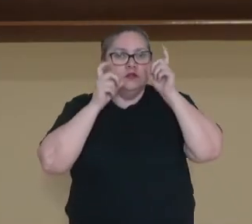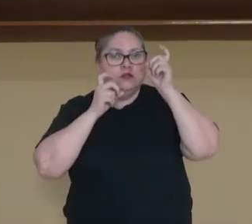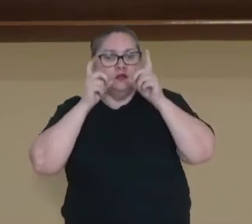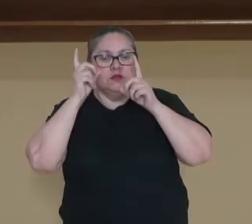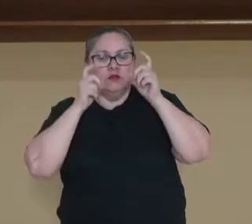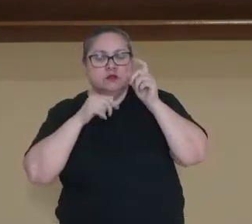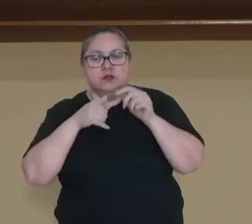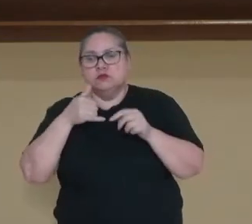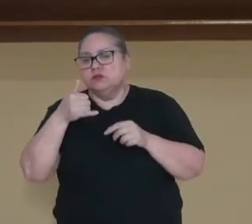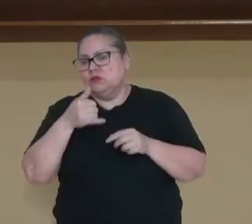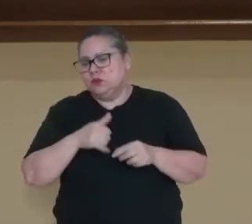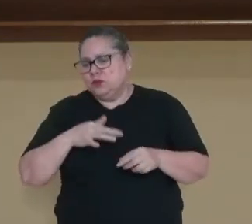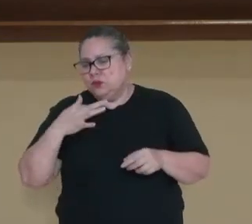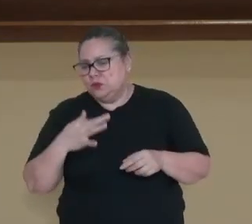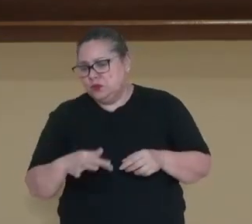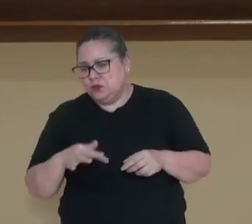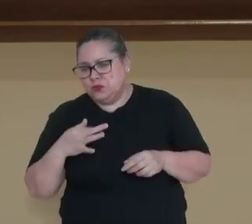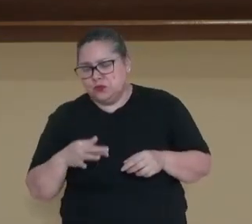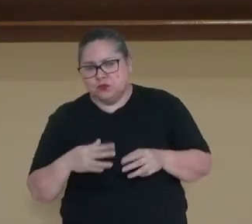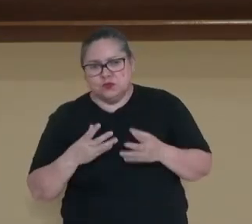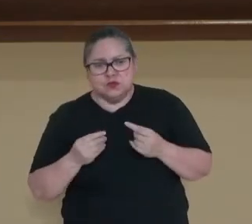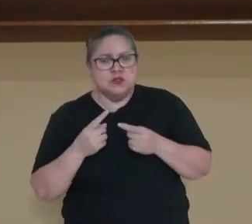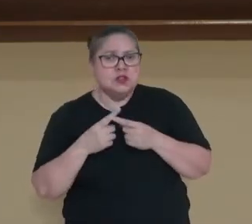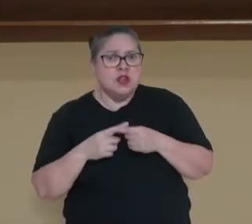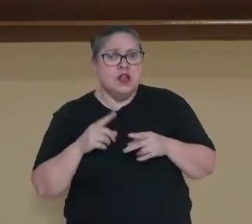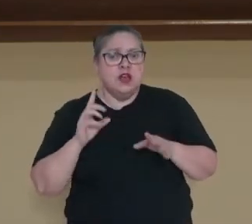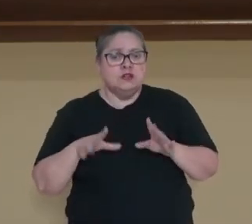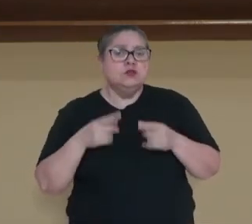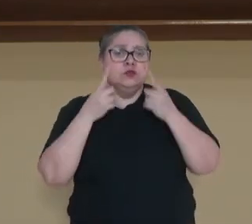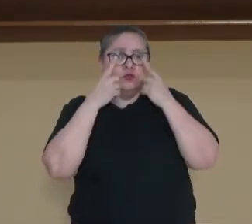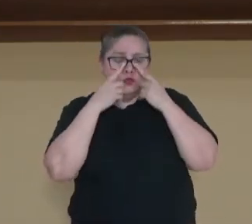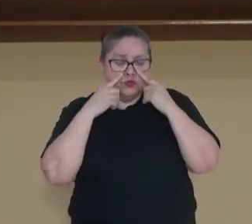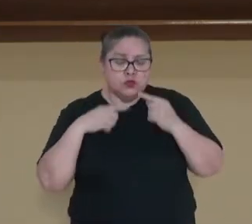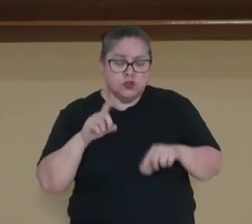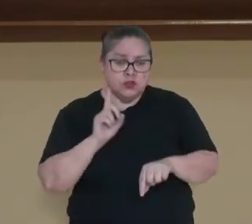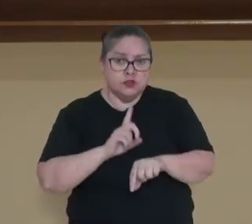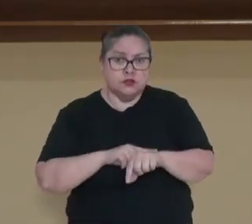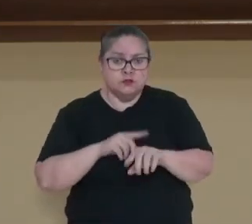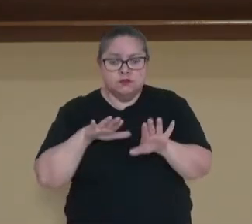expressão facial de dor, muitas vezes ele pode até chorar naquele